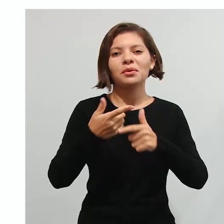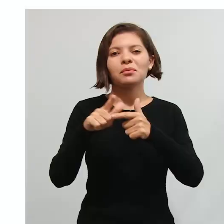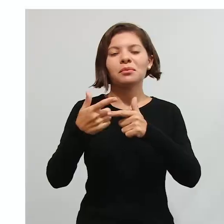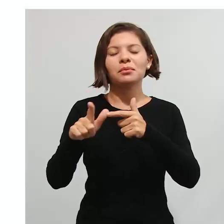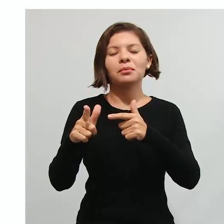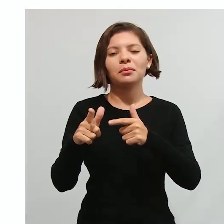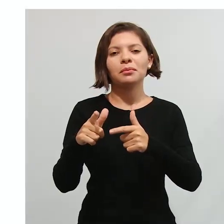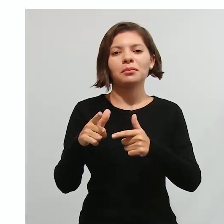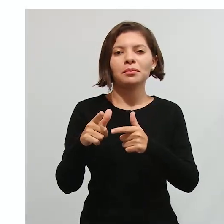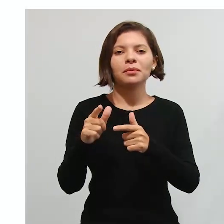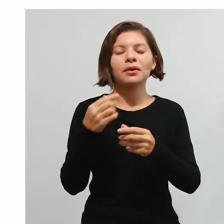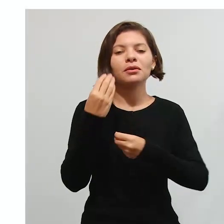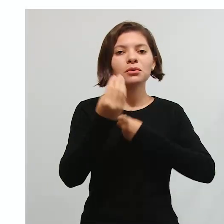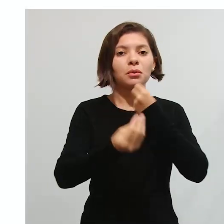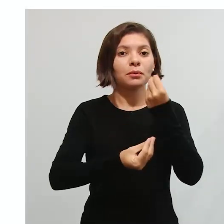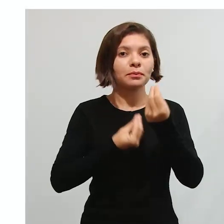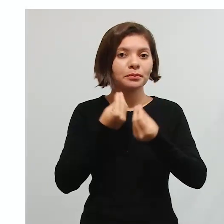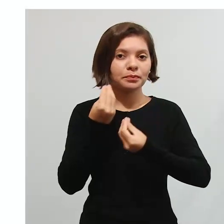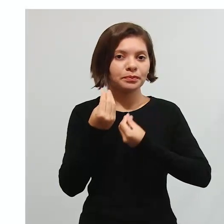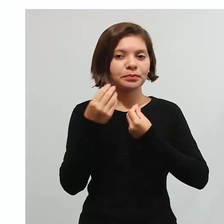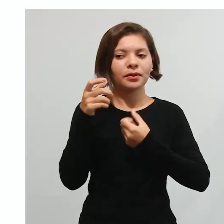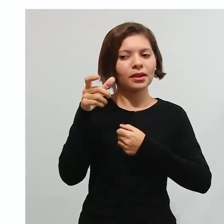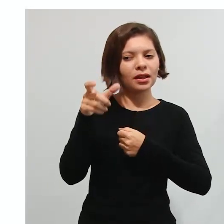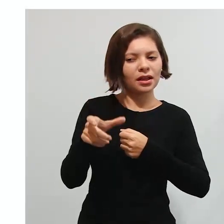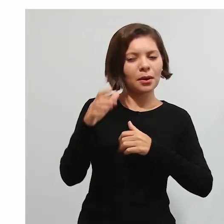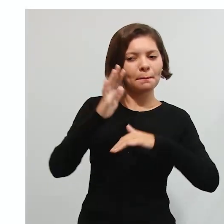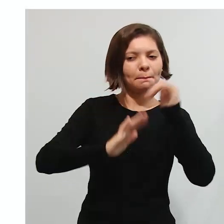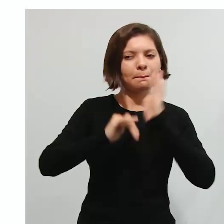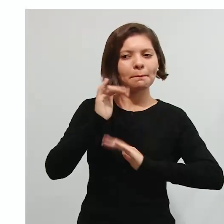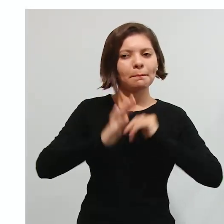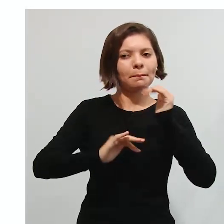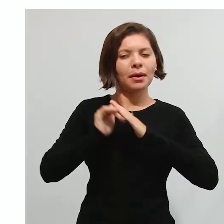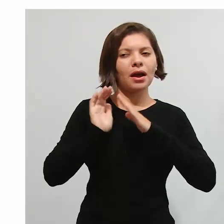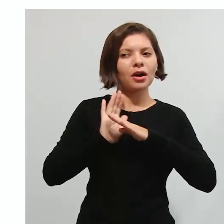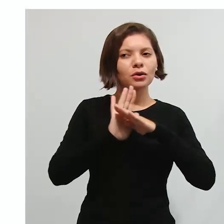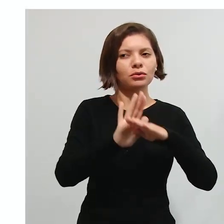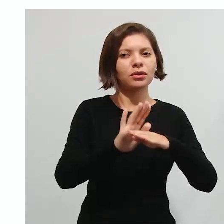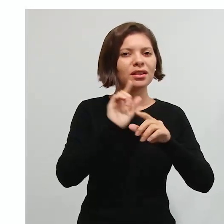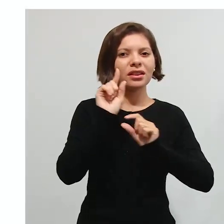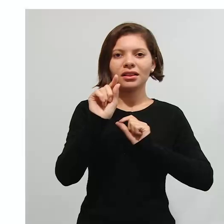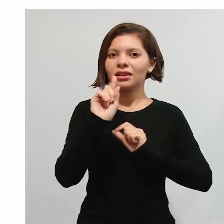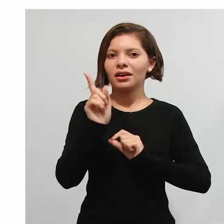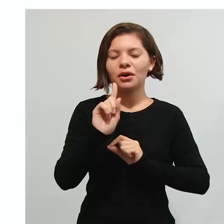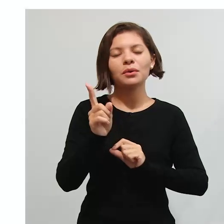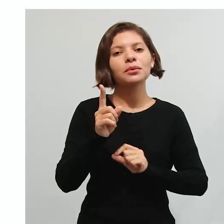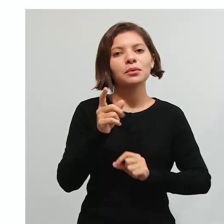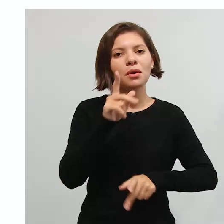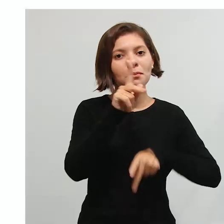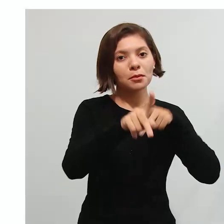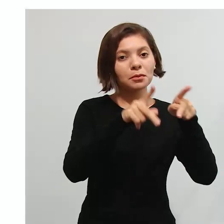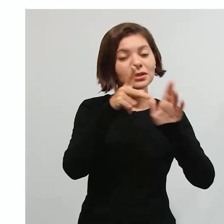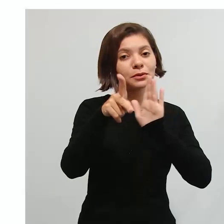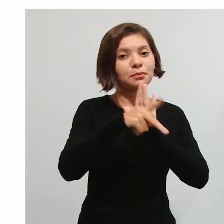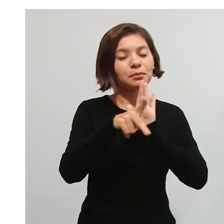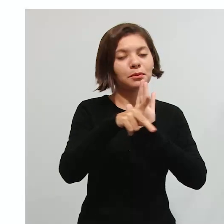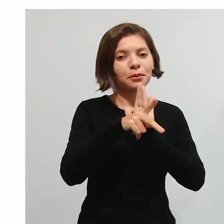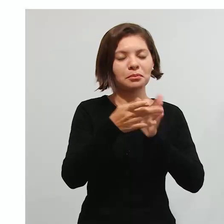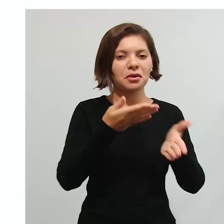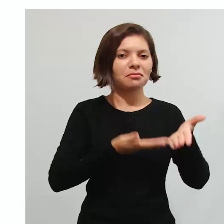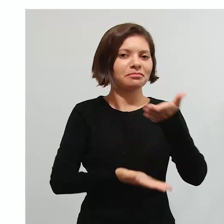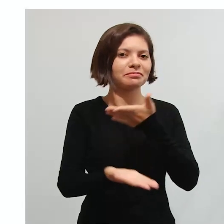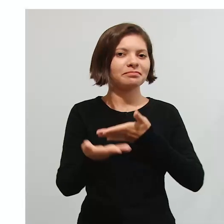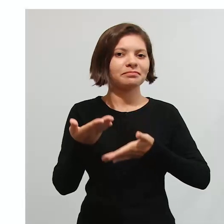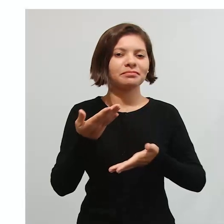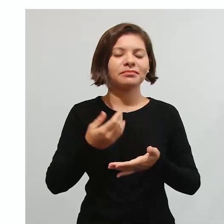eh concebidos eh pelo pesquisador Mas pela própria população envolvida tá essa é a